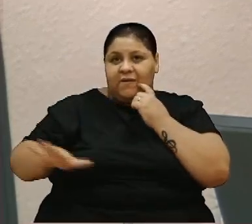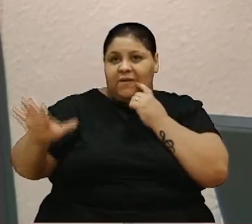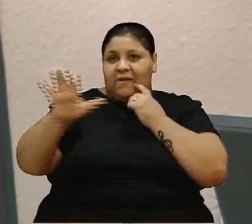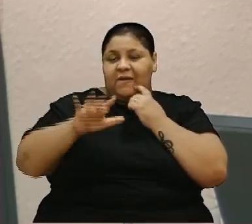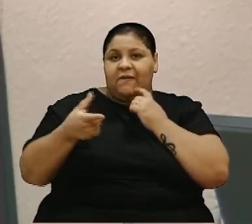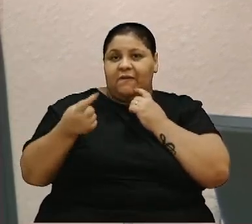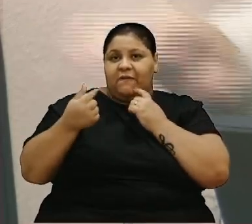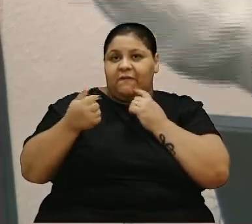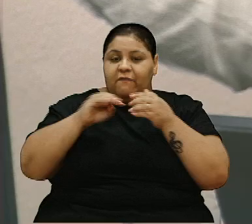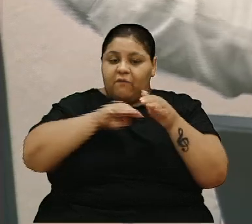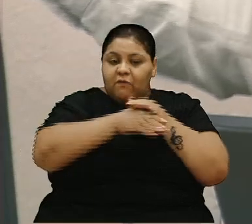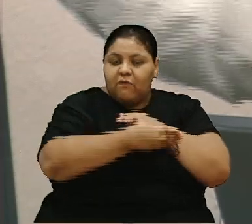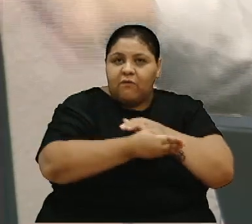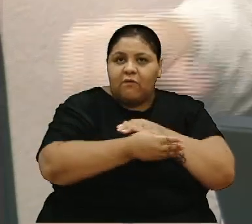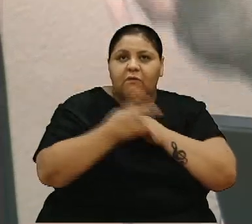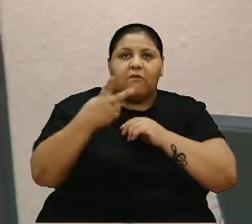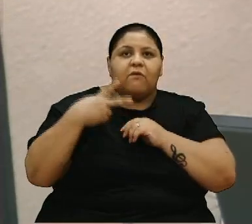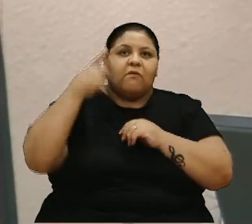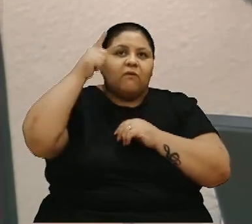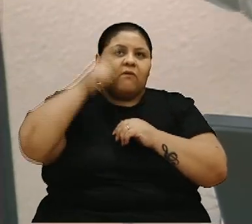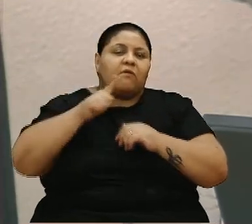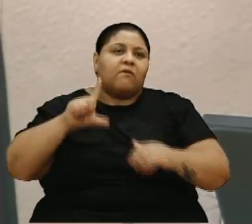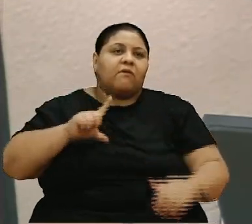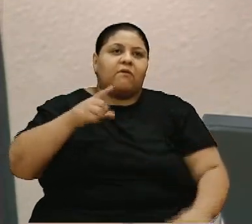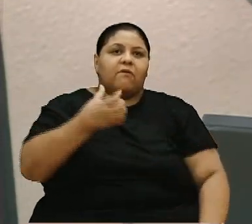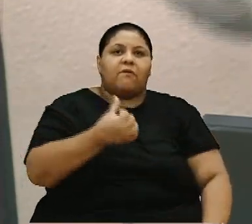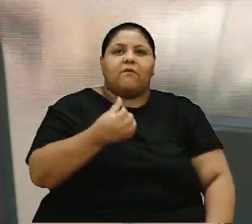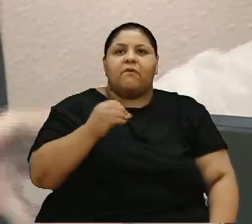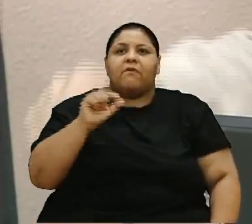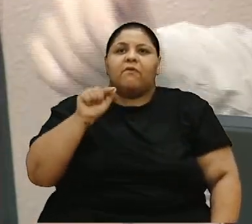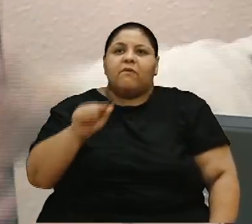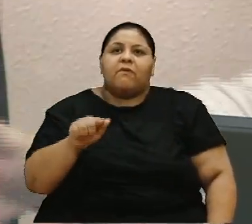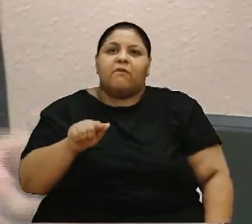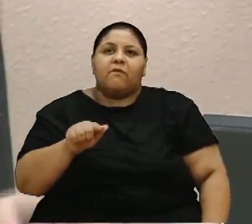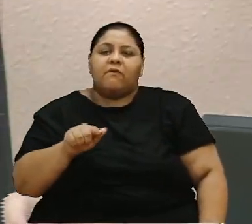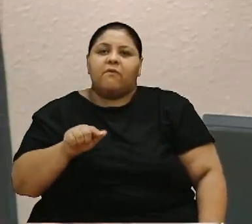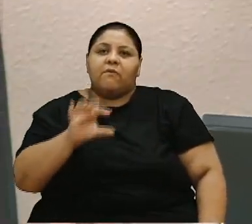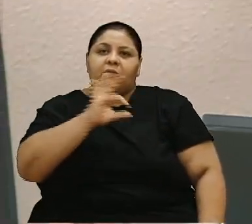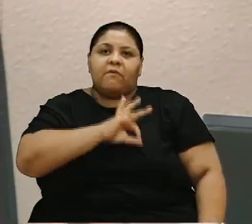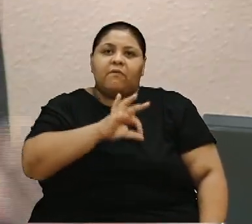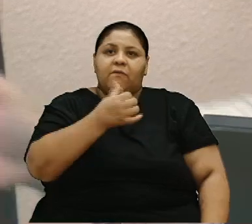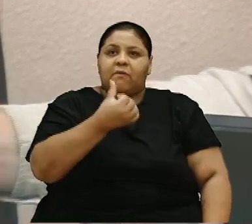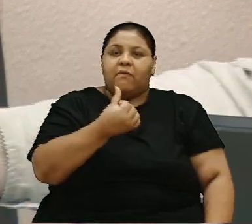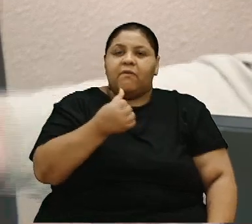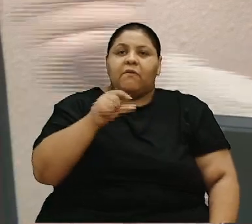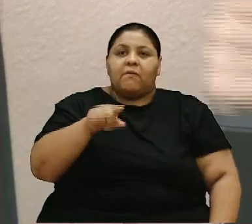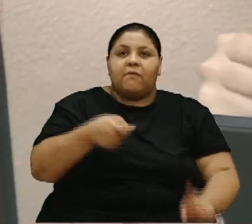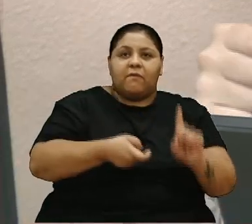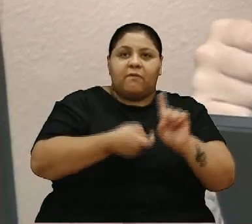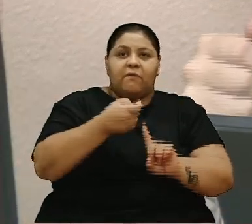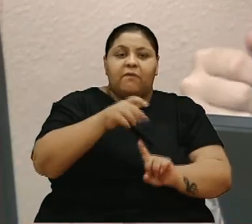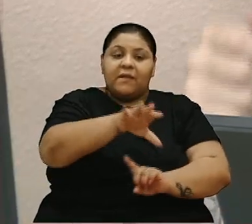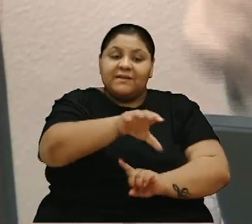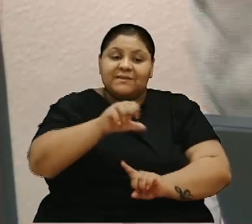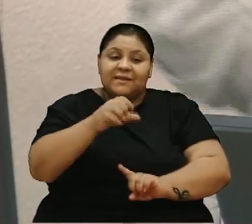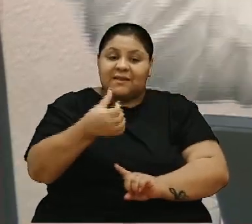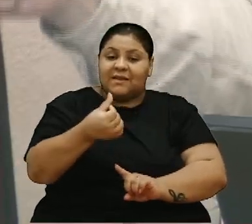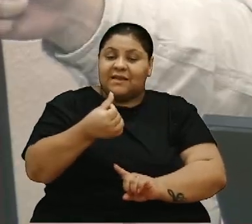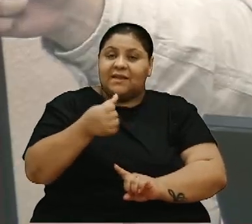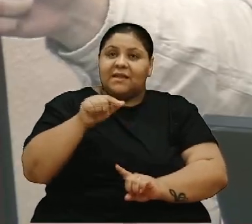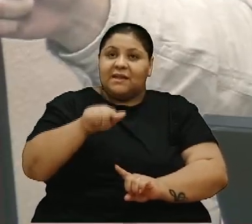ficava retido. Então, o vereador Lucas tinha 60 mil lá na escola. E ele ganhava 6 mil por mês. Ele sacava os 6,